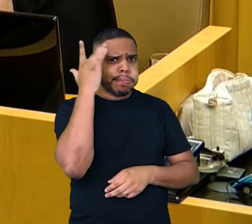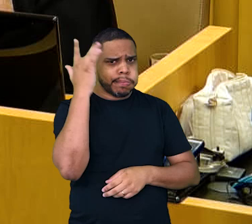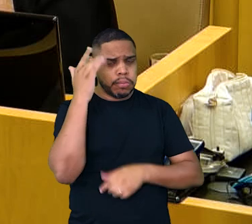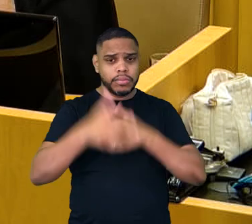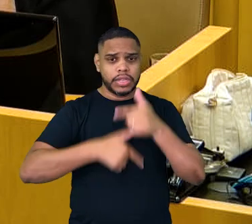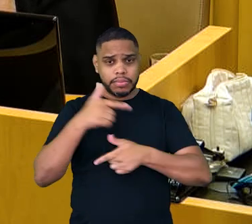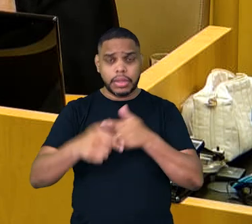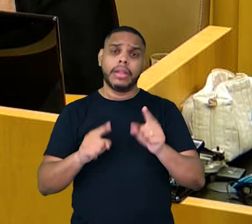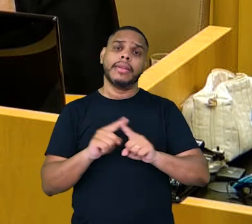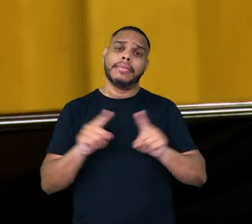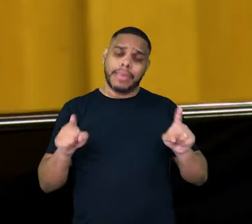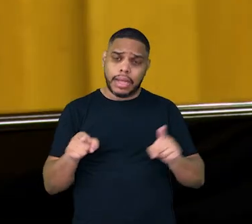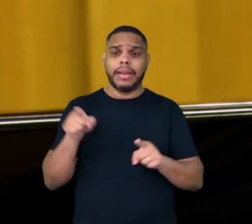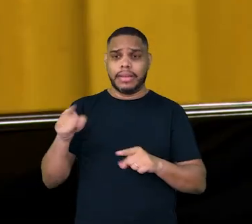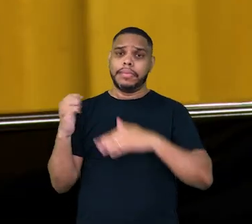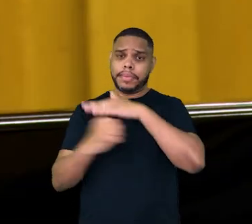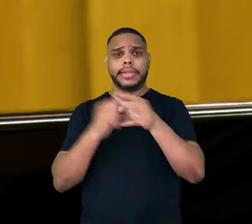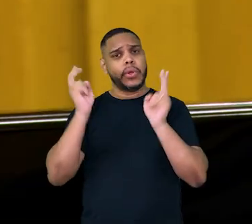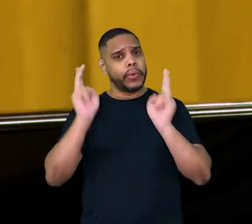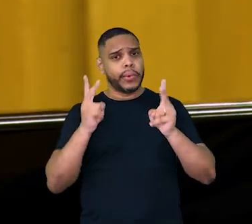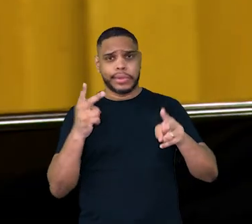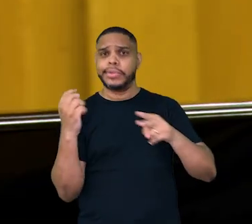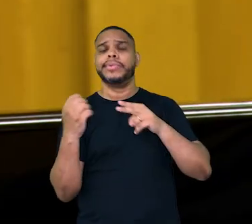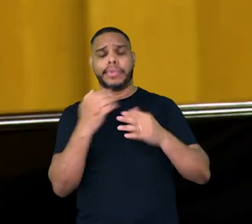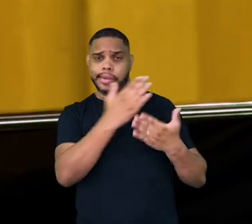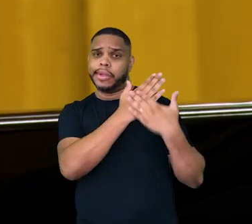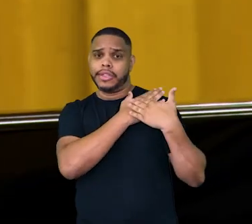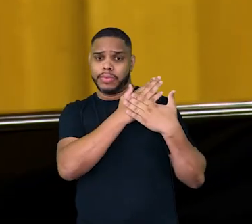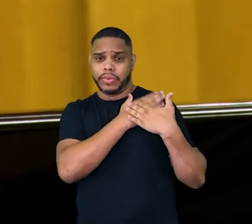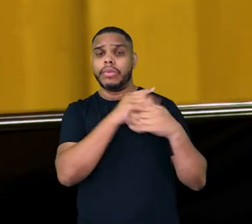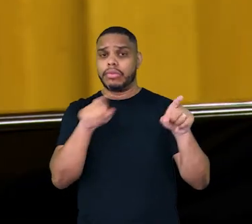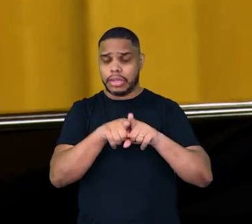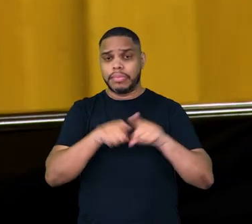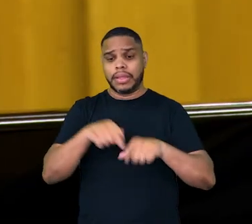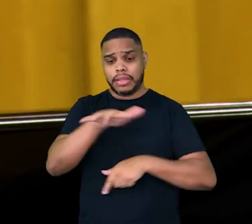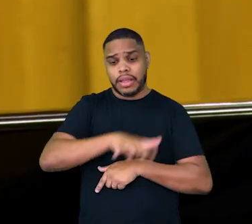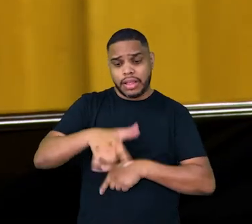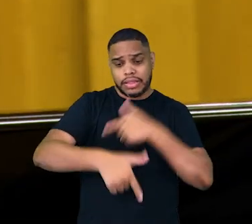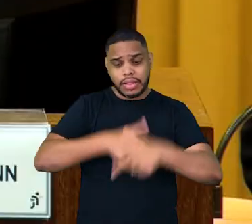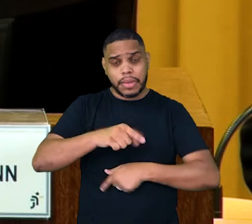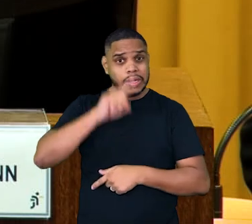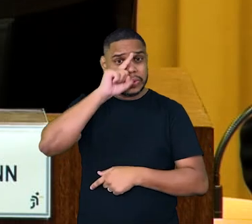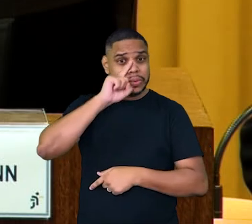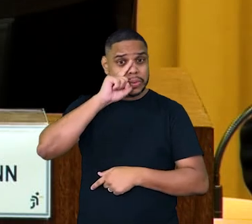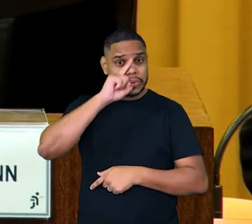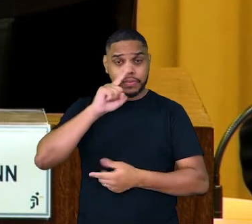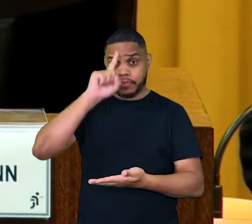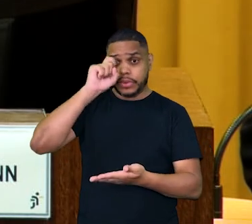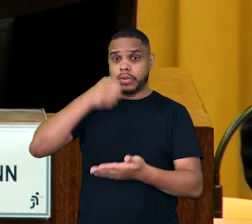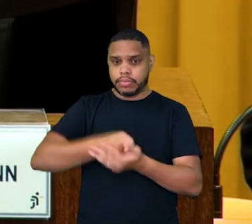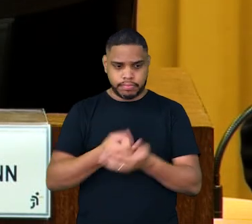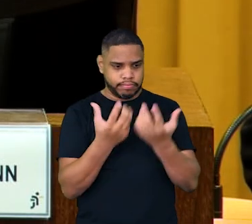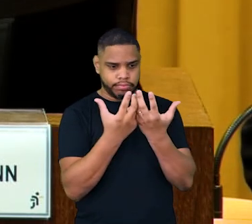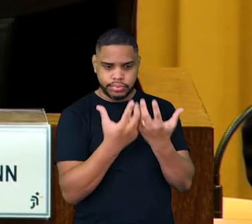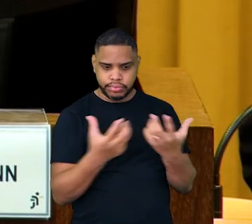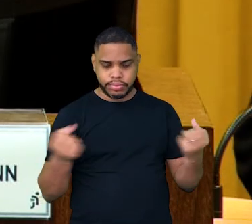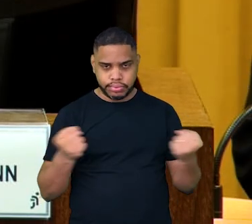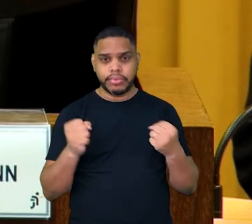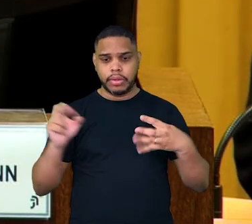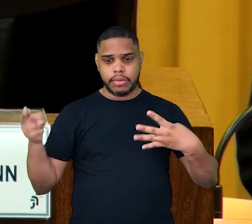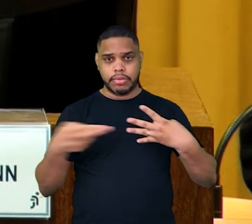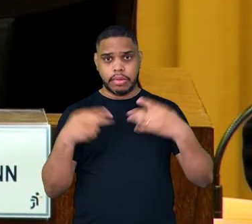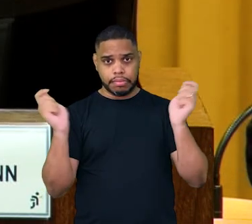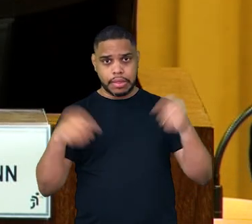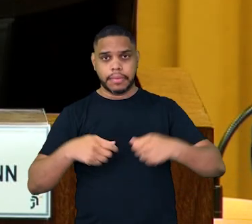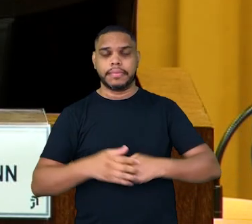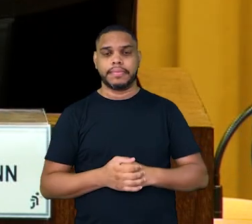si só não afasta a responsabilidade da empresa nem o risco da atividade. A decisão foi unânime, ainda